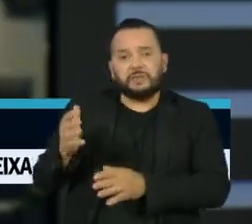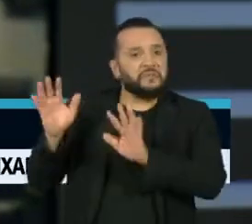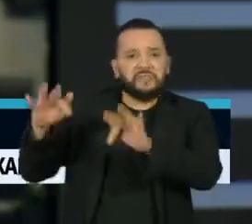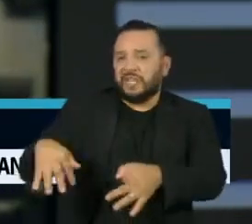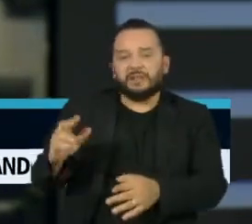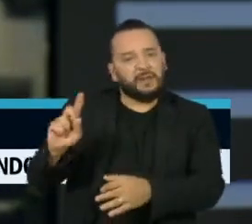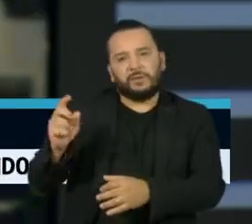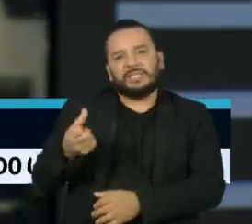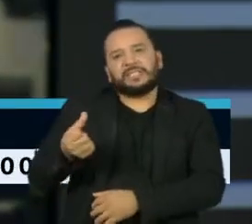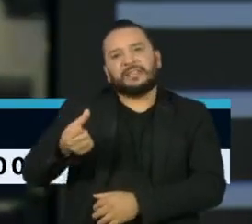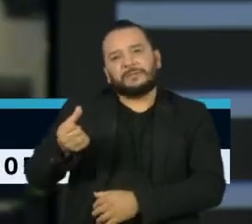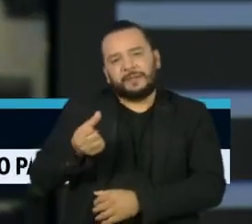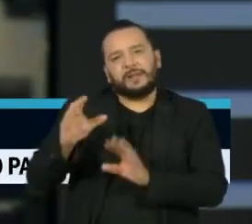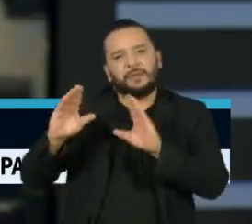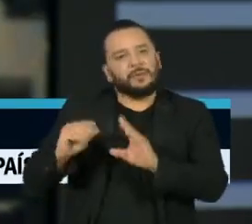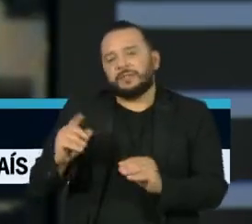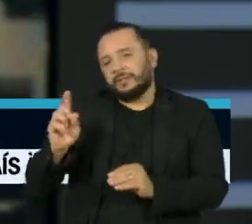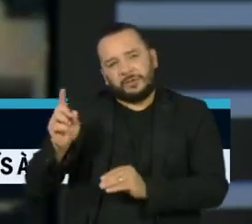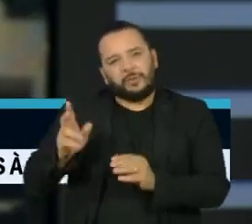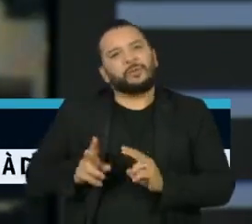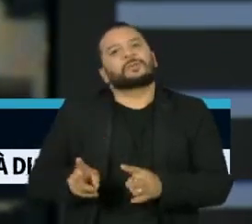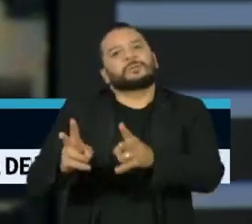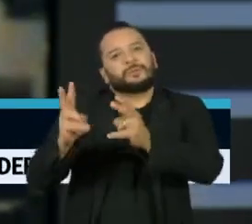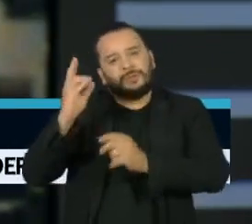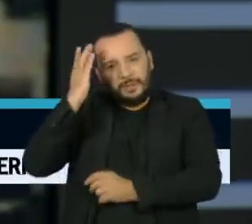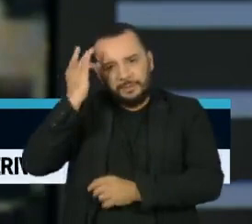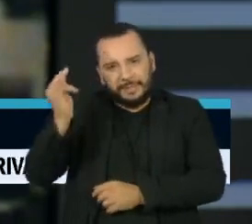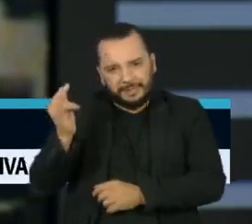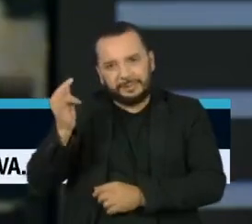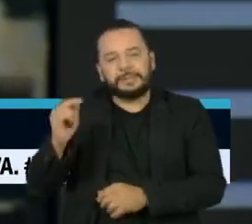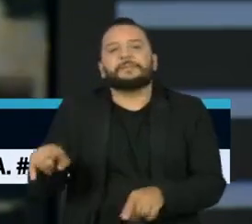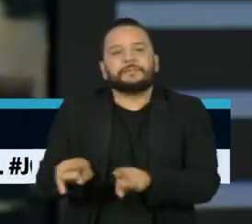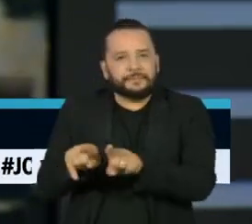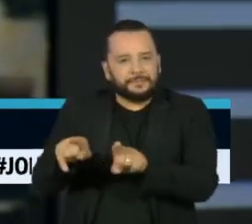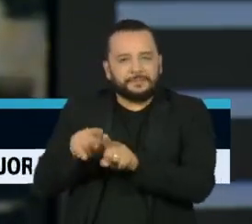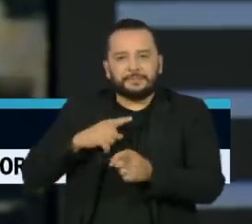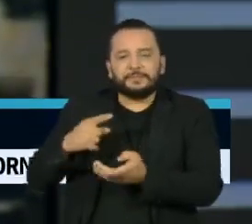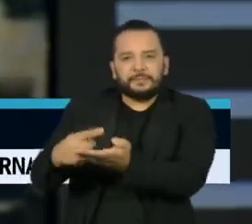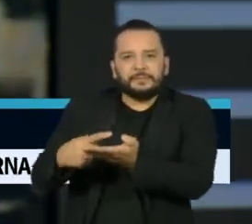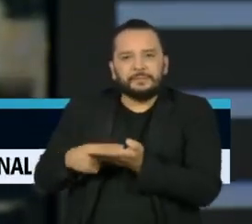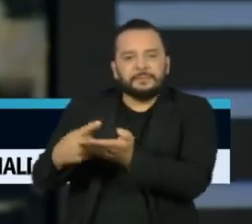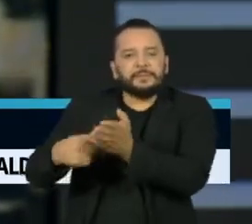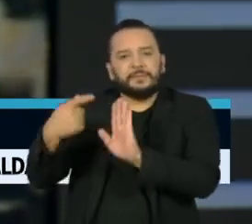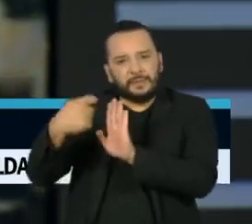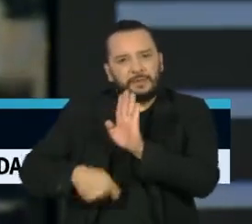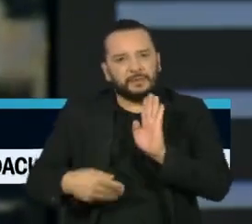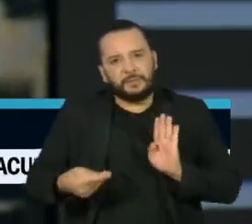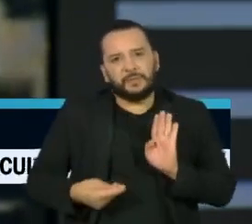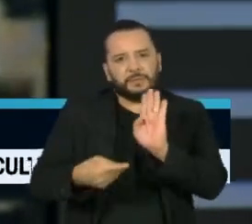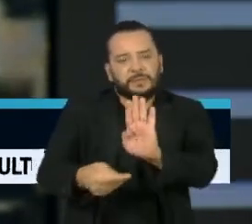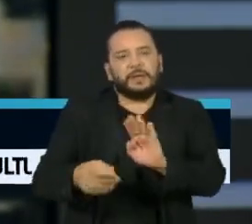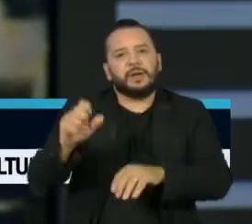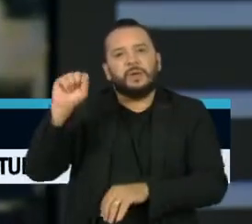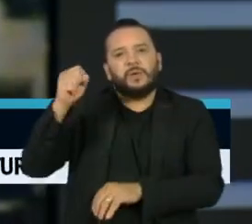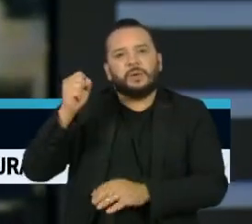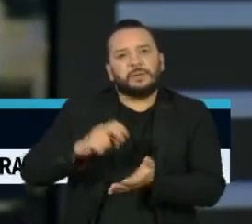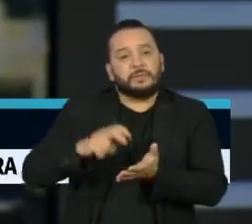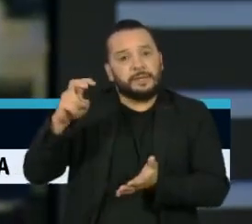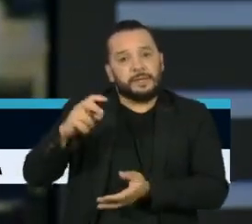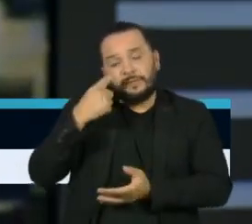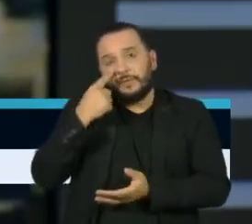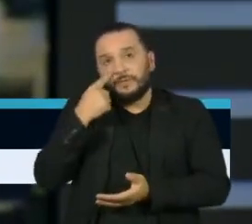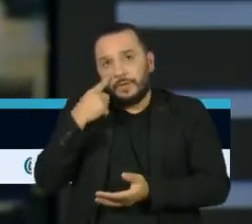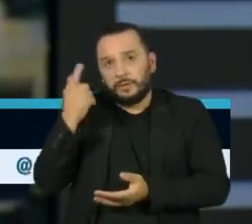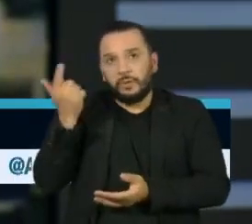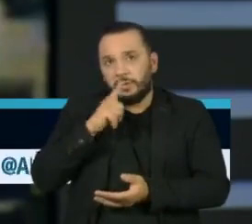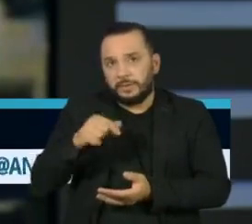a cópia vai prosseguir amanhã e na negociação de um texto que vai ser apresentado as 8 horas da manhã vamos